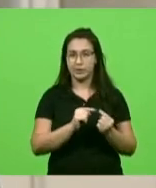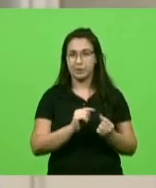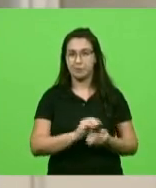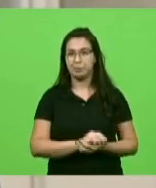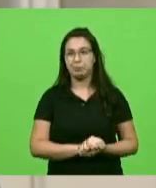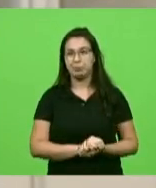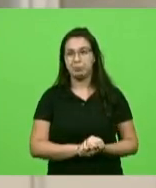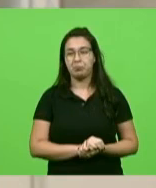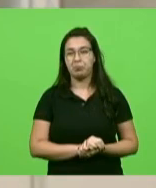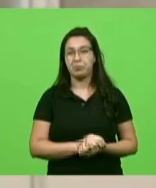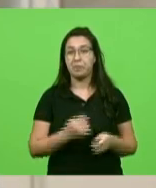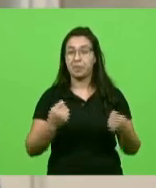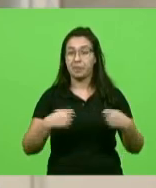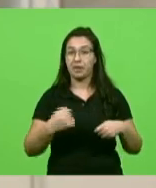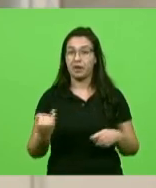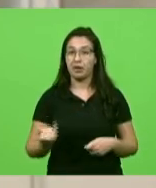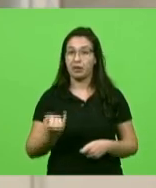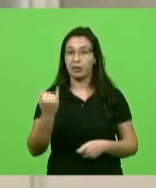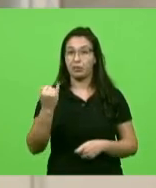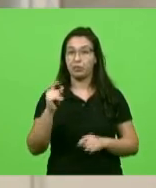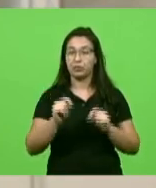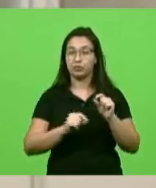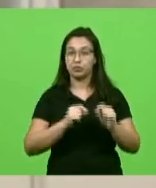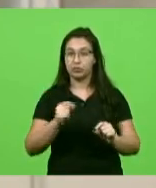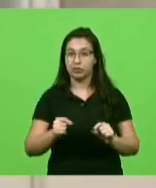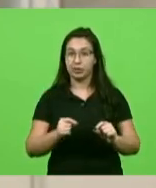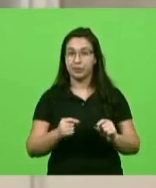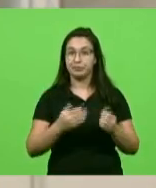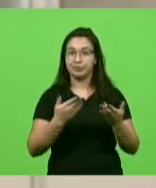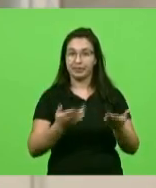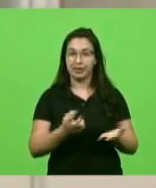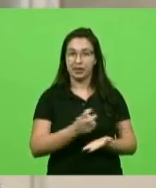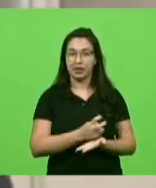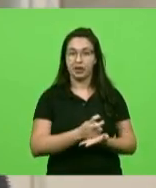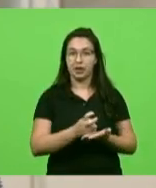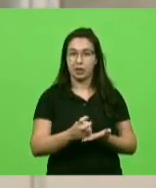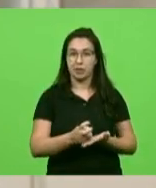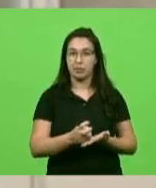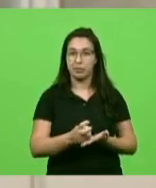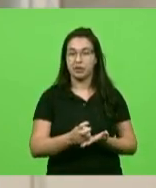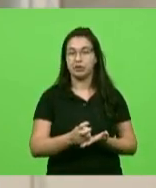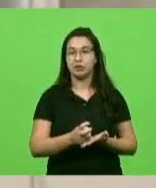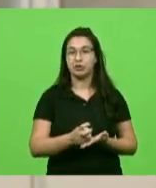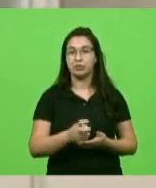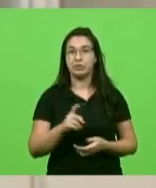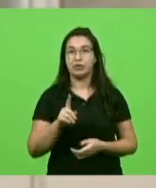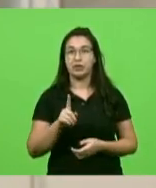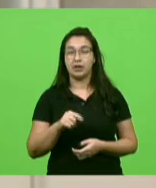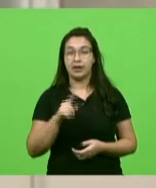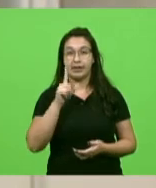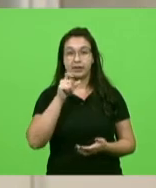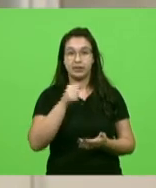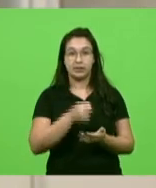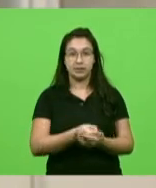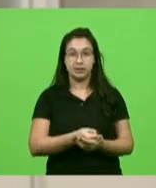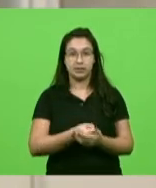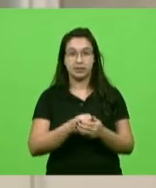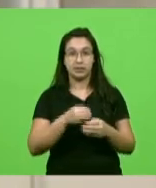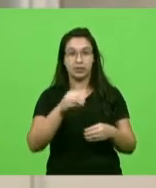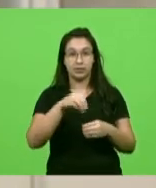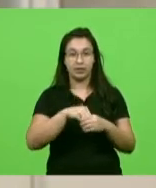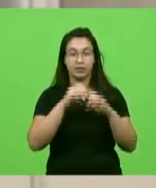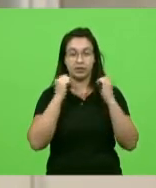necessário ressaltar que o objeto do presente processo de impeachment foi delimitado na decisão da